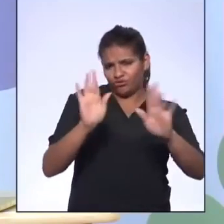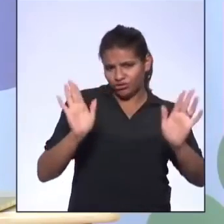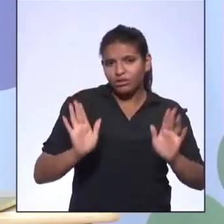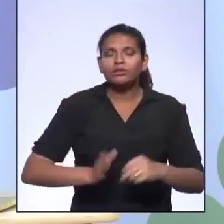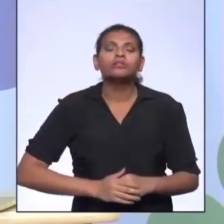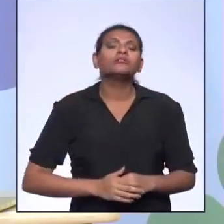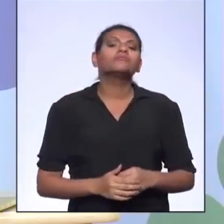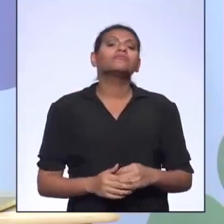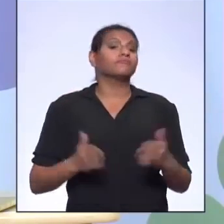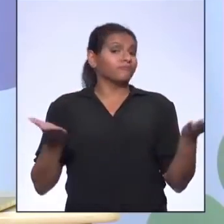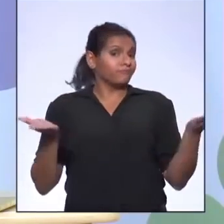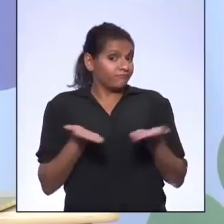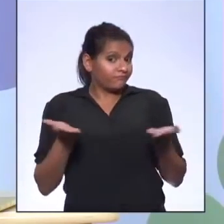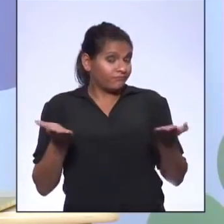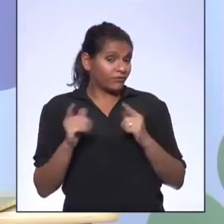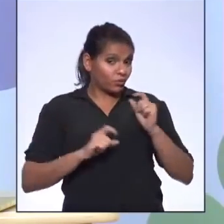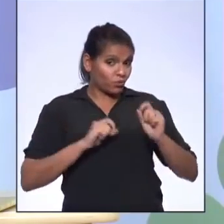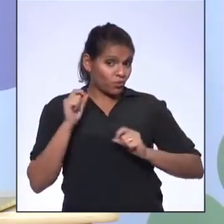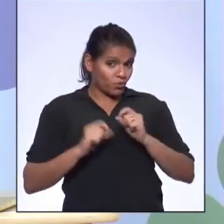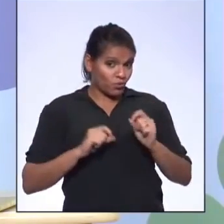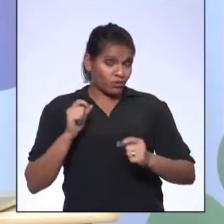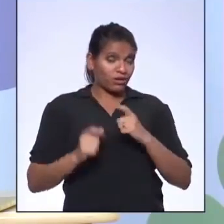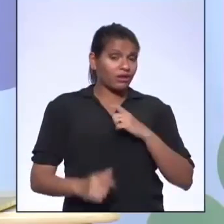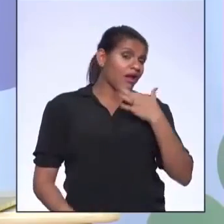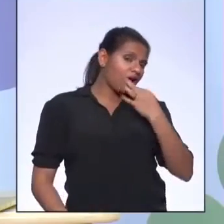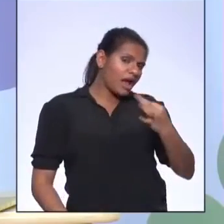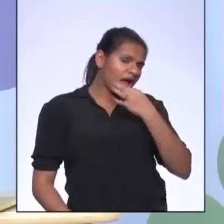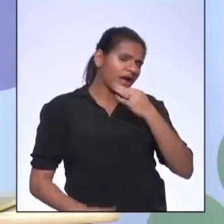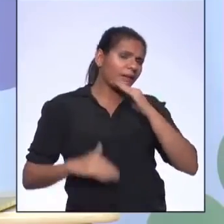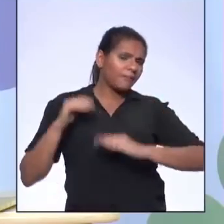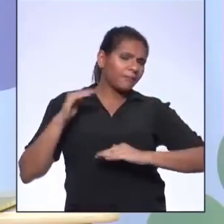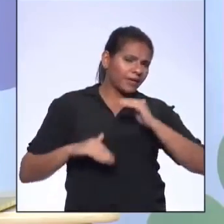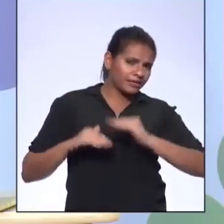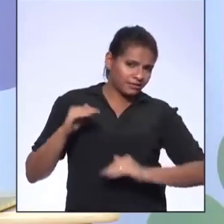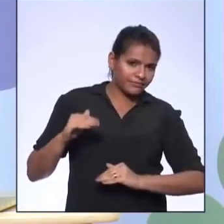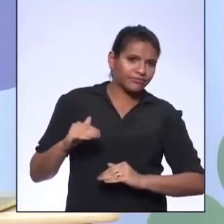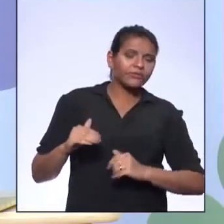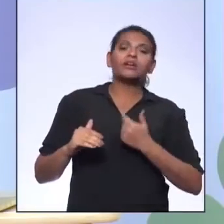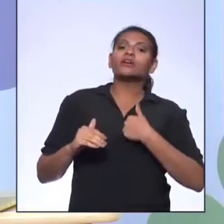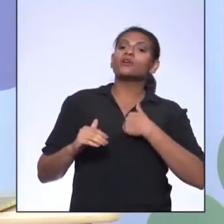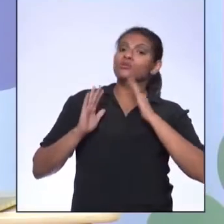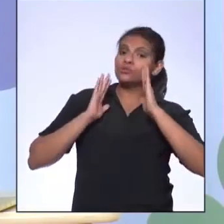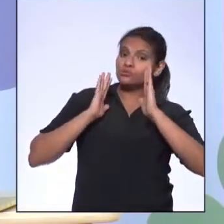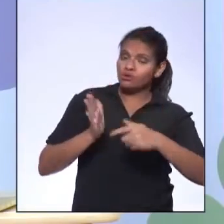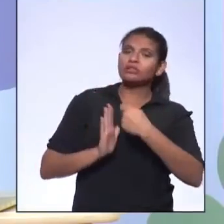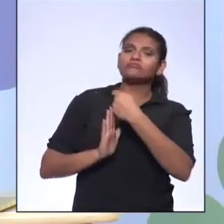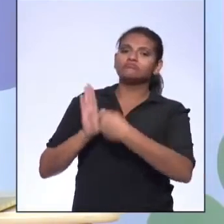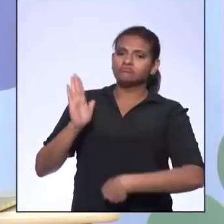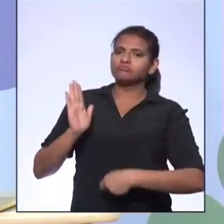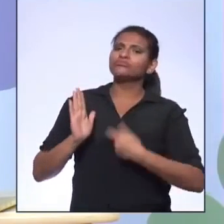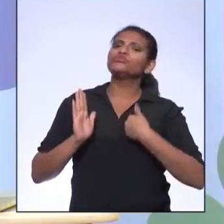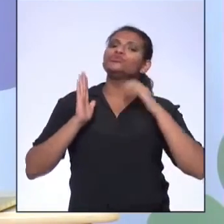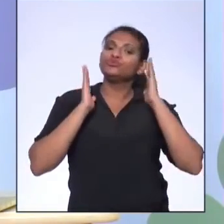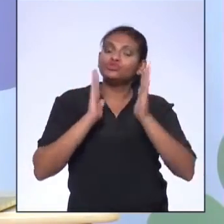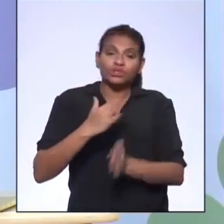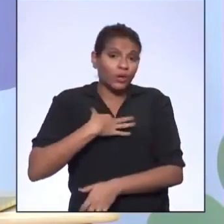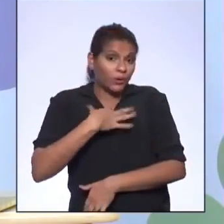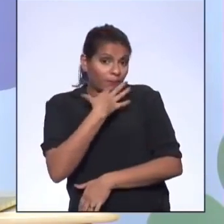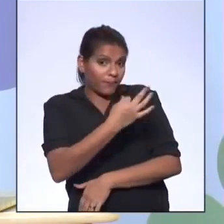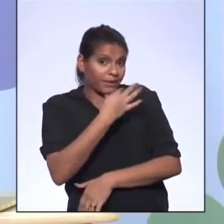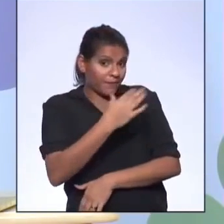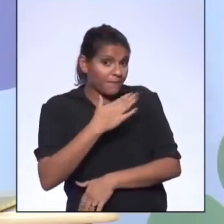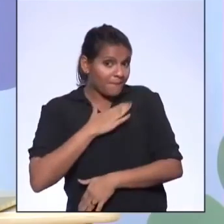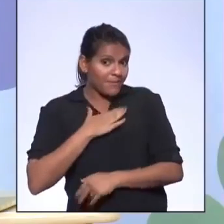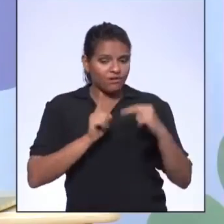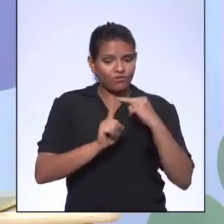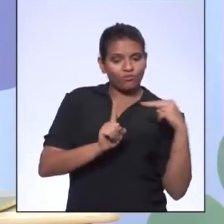nós vamos trabalhar o quê? As habilidades argumentativas. Eu tenho já uma tese, eu tenho um posicionamento mediante uma questão polêmica e